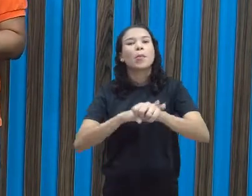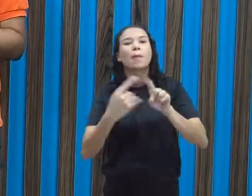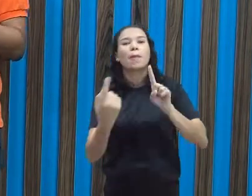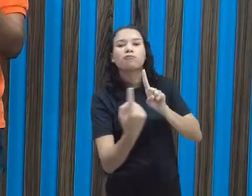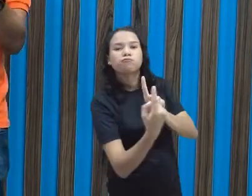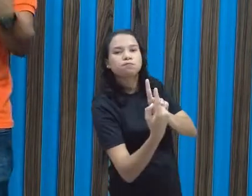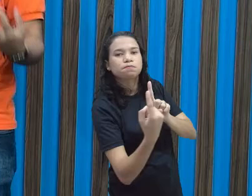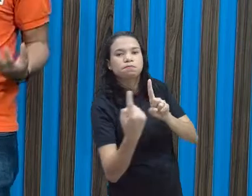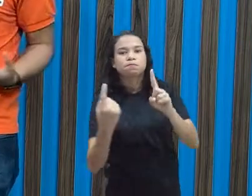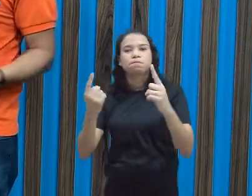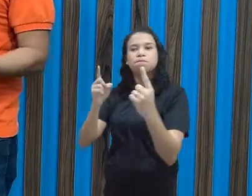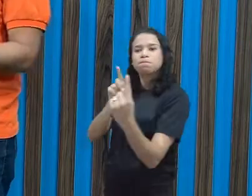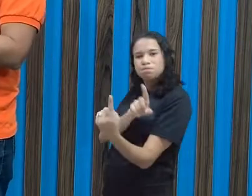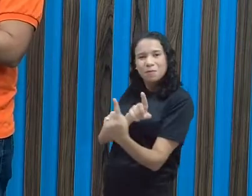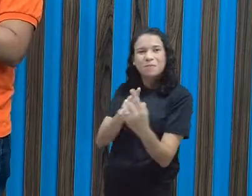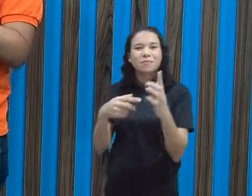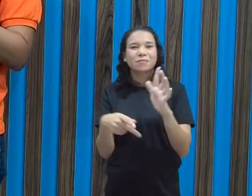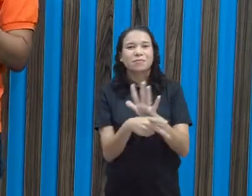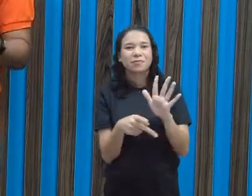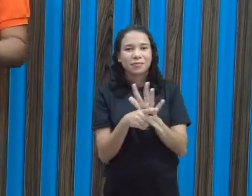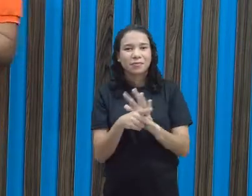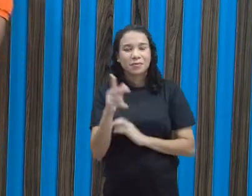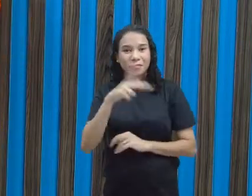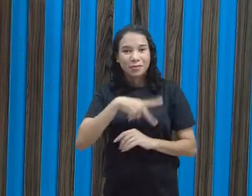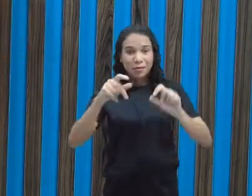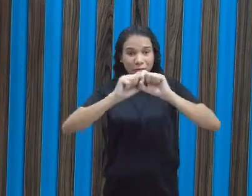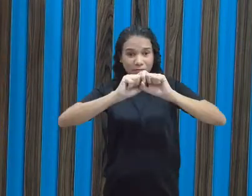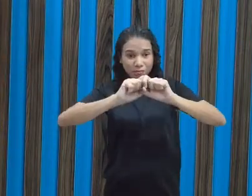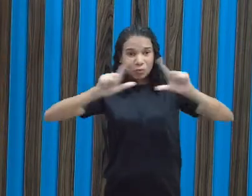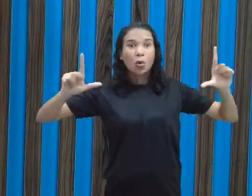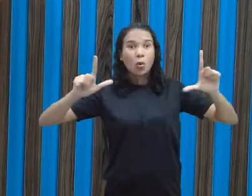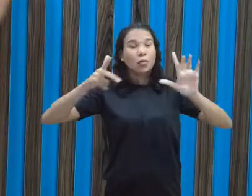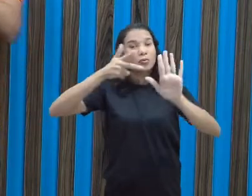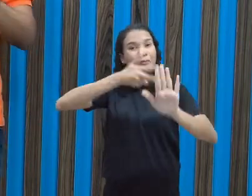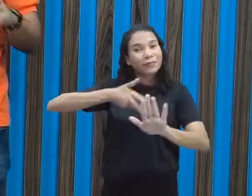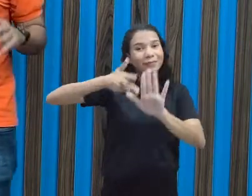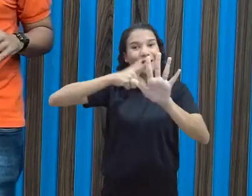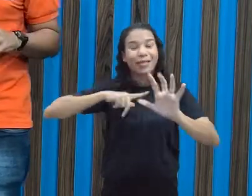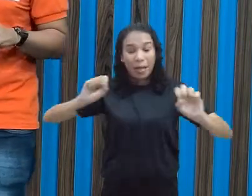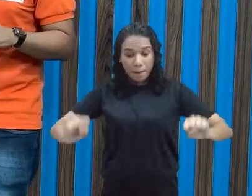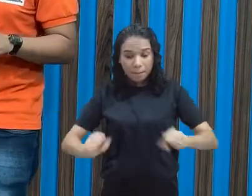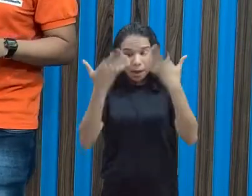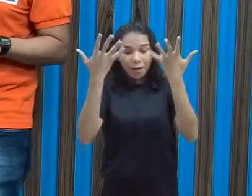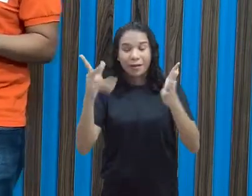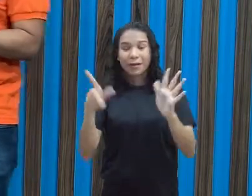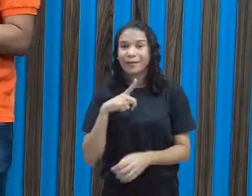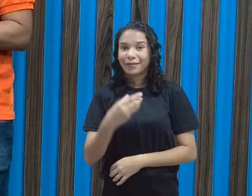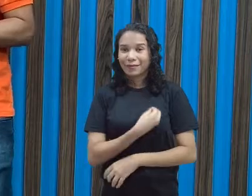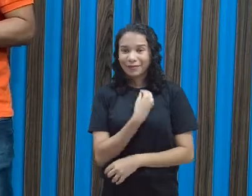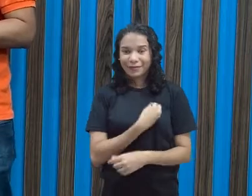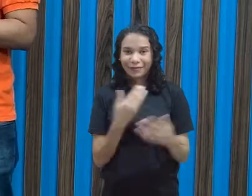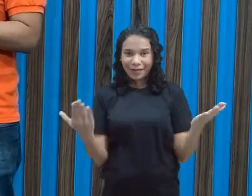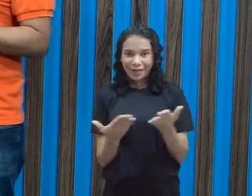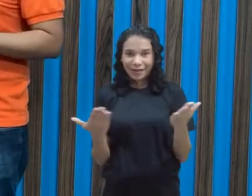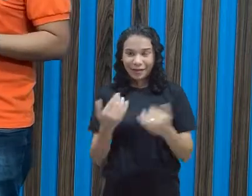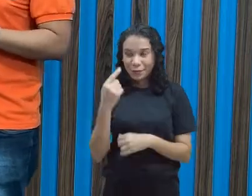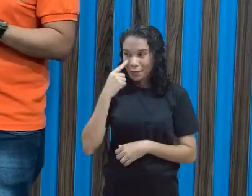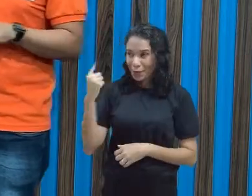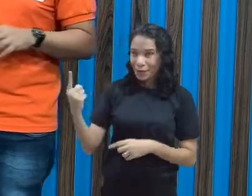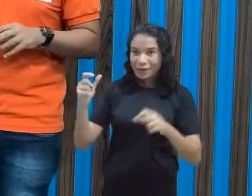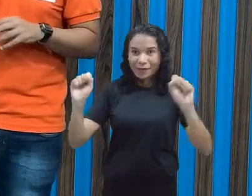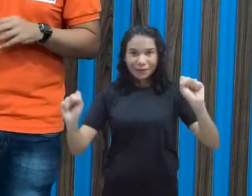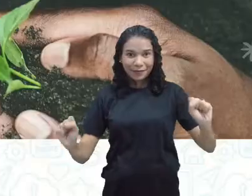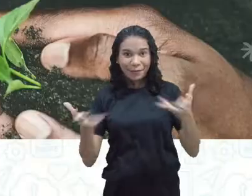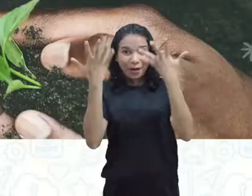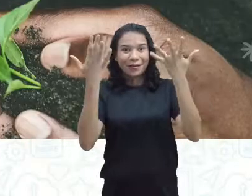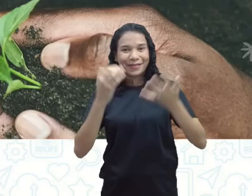de transição, né? Davinho vai jogar aí na tela para vocês e a mágica vai acontecer aqui agora. Joga aí, Davinho, para a Vanessa vir